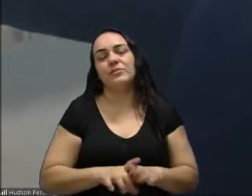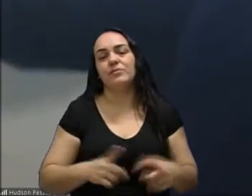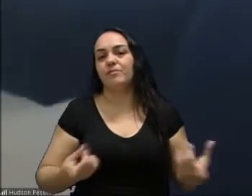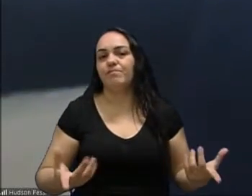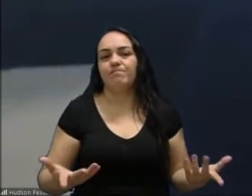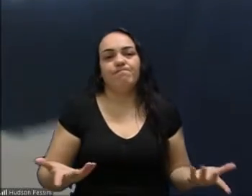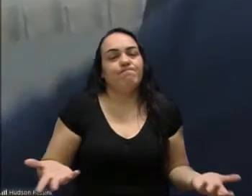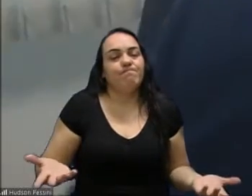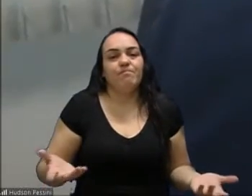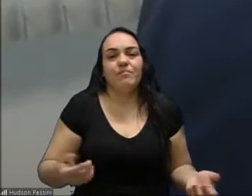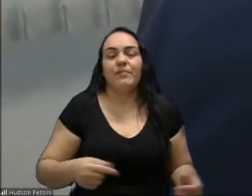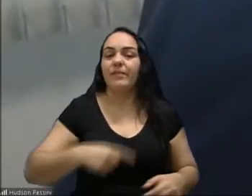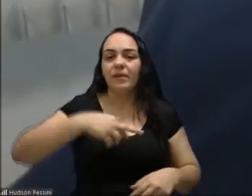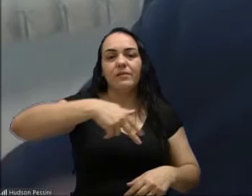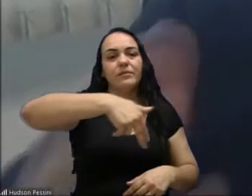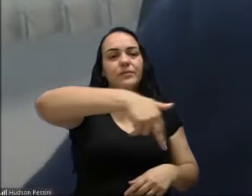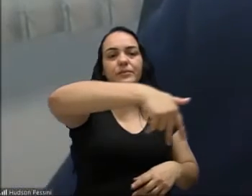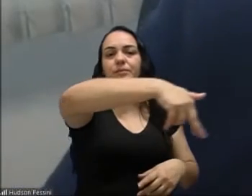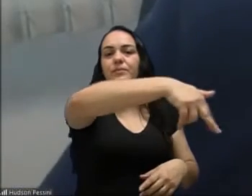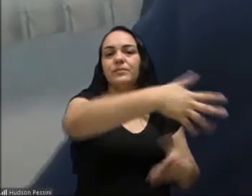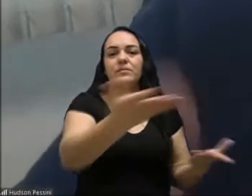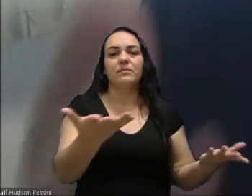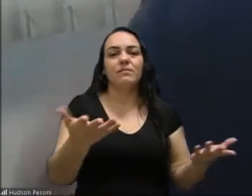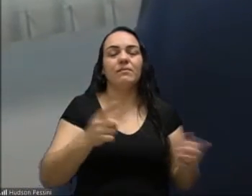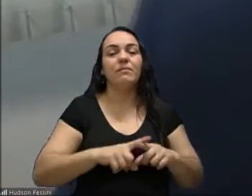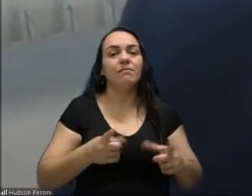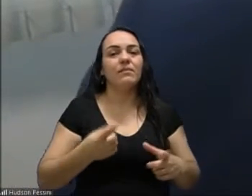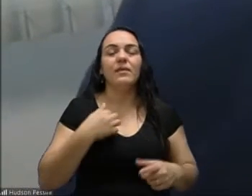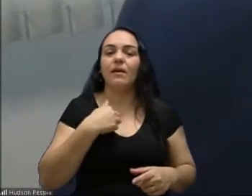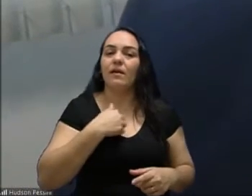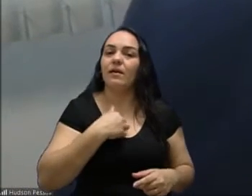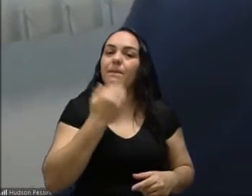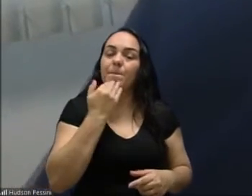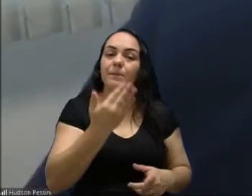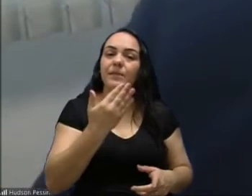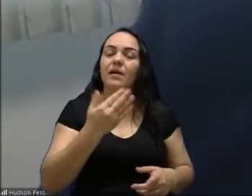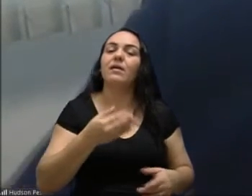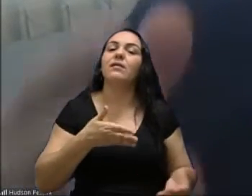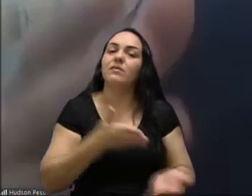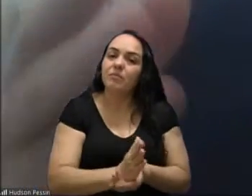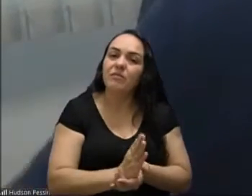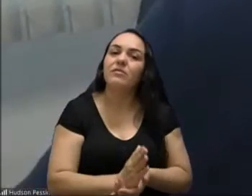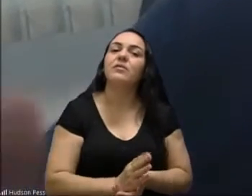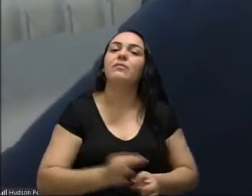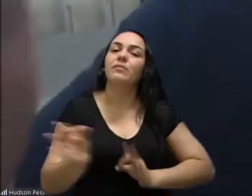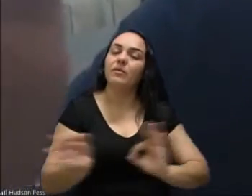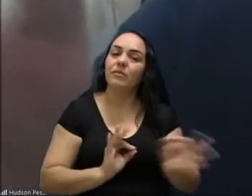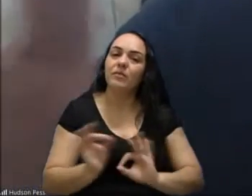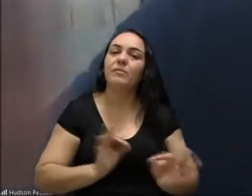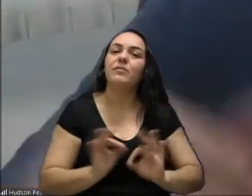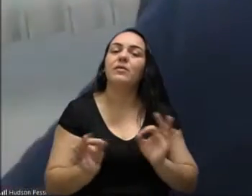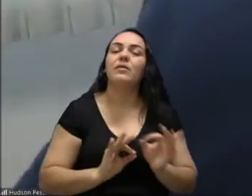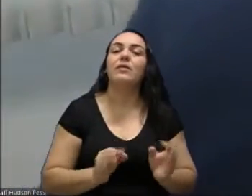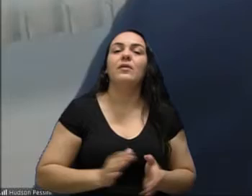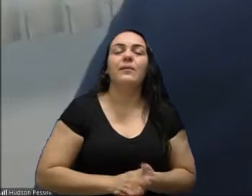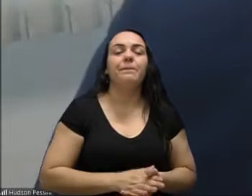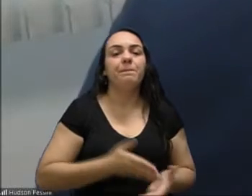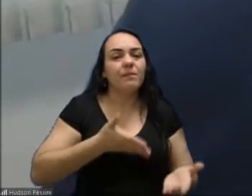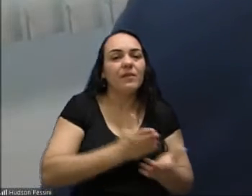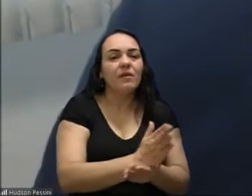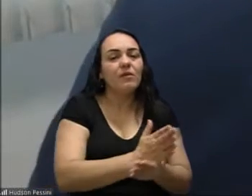flagrante e o cara sai pela porta da frente então gente eu peço aprovação porque é mais um projeto que vai na linha do